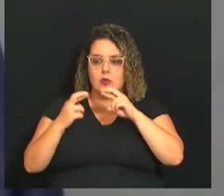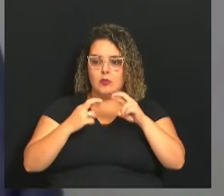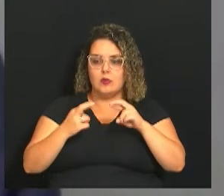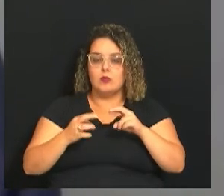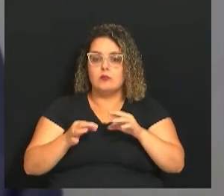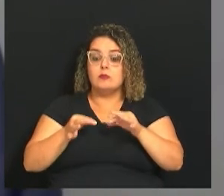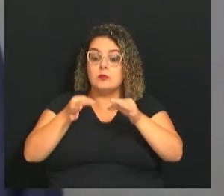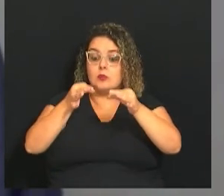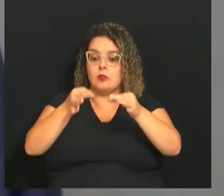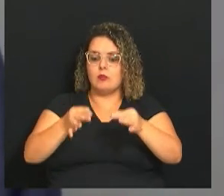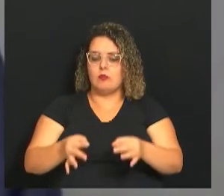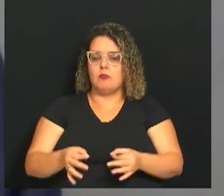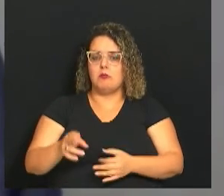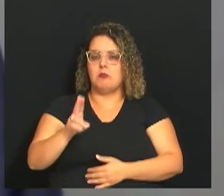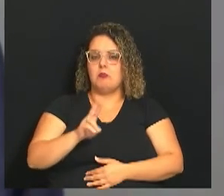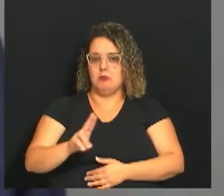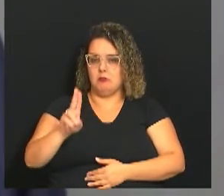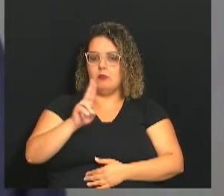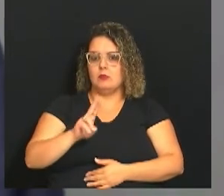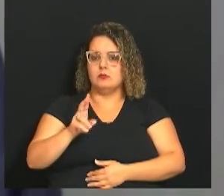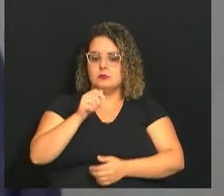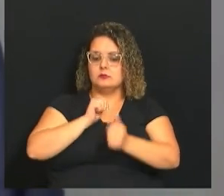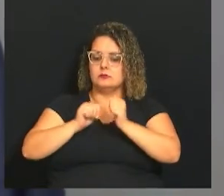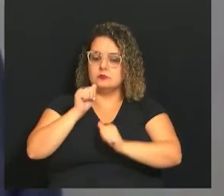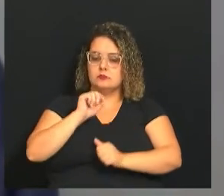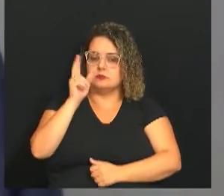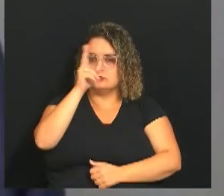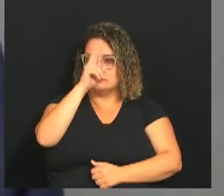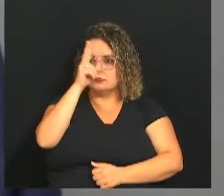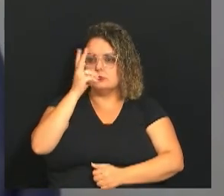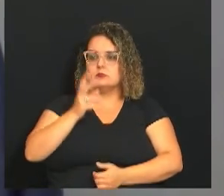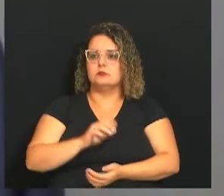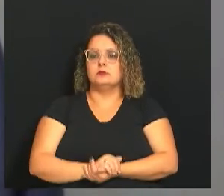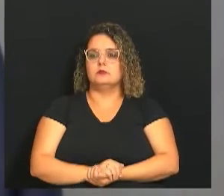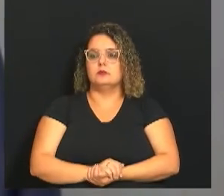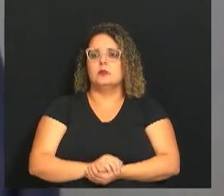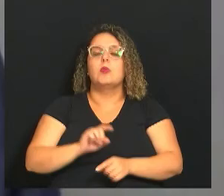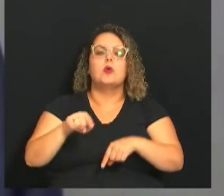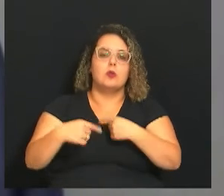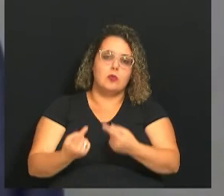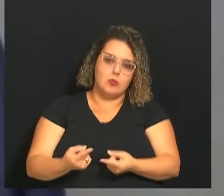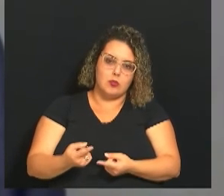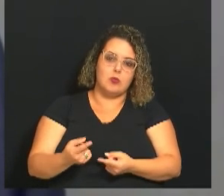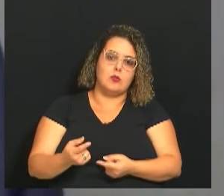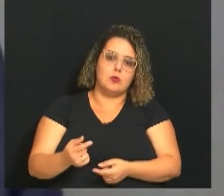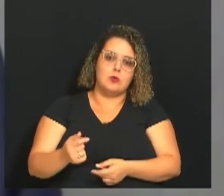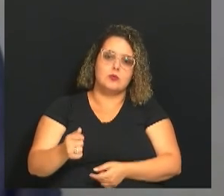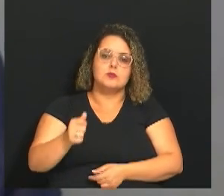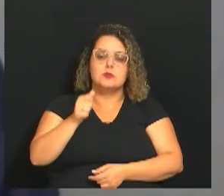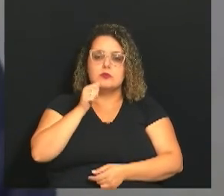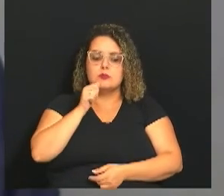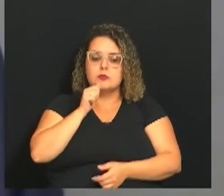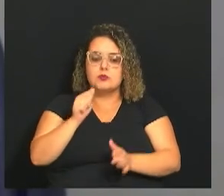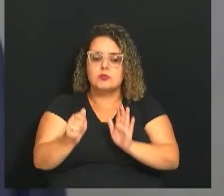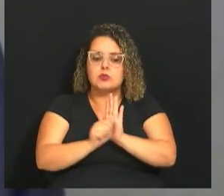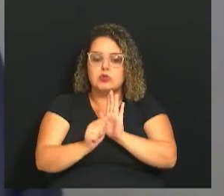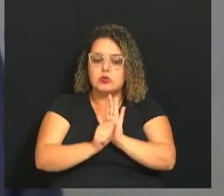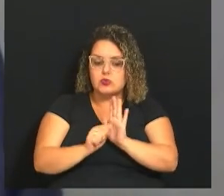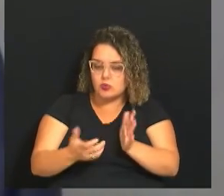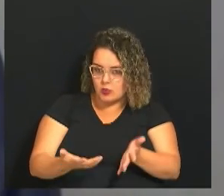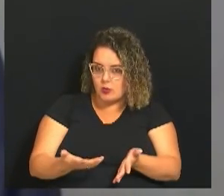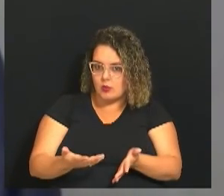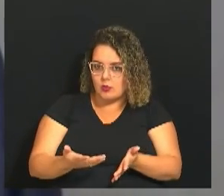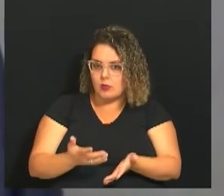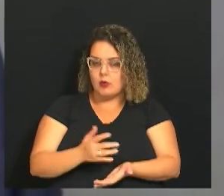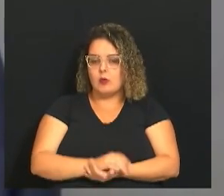relação à utilização de álcool e substituir outras substâncias, como, por exemplo, os motoristas. Então, nesse caso, a atuação